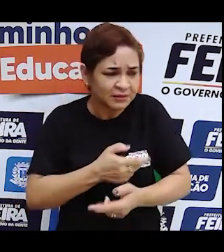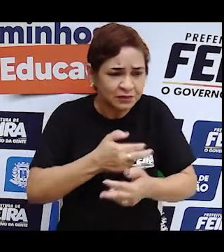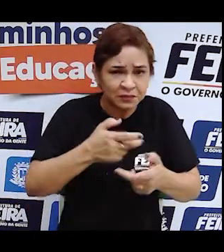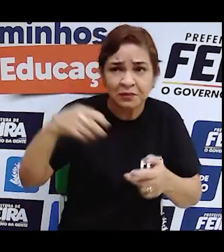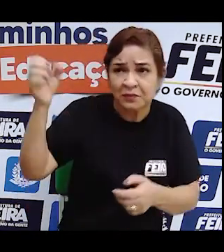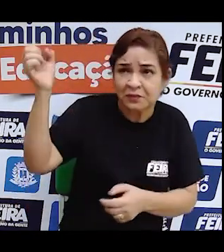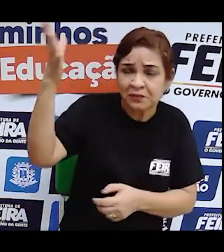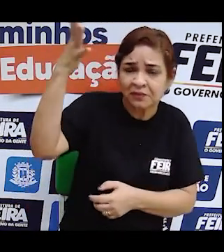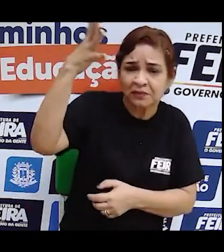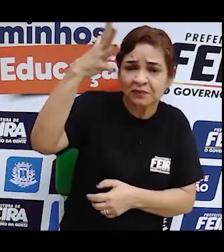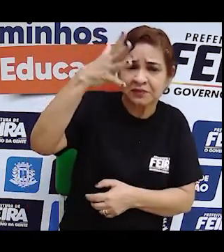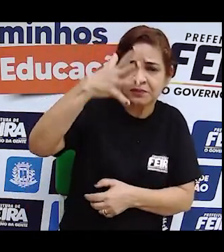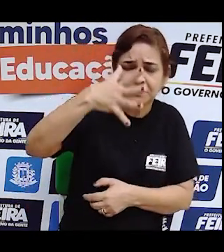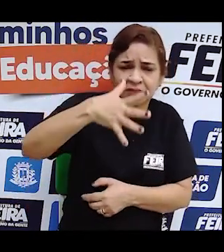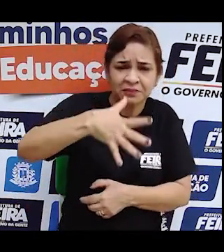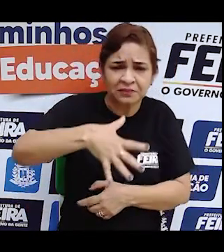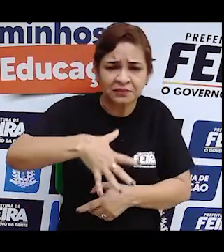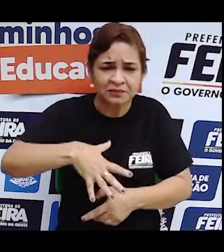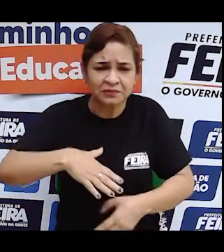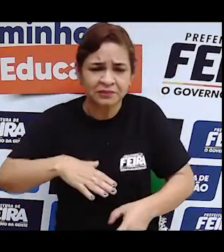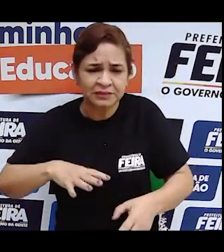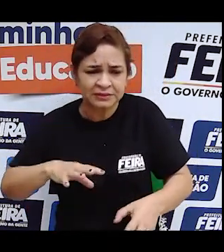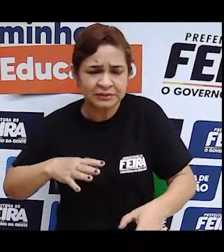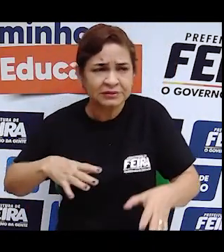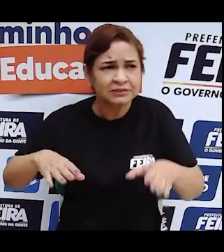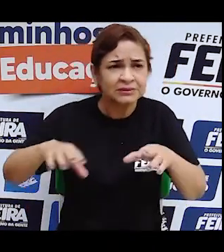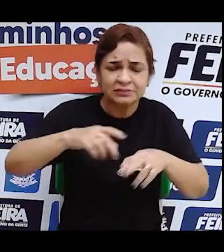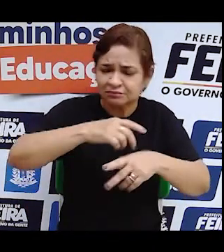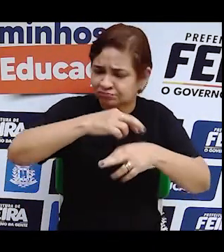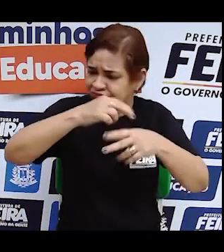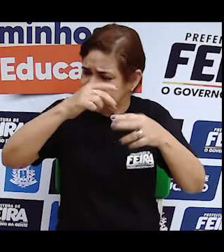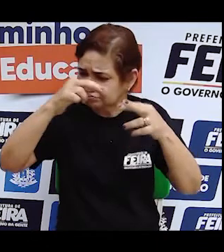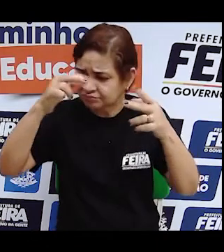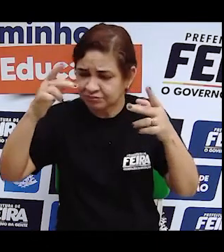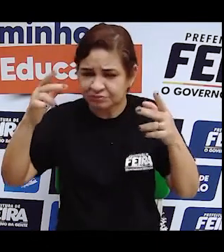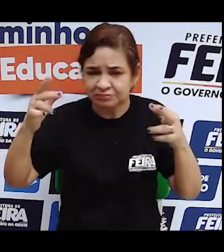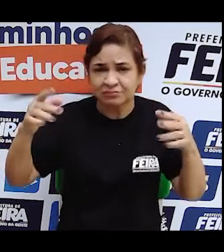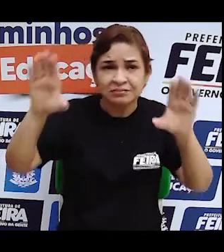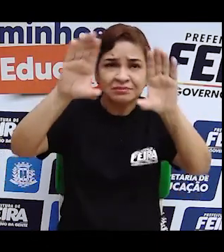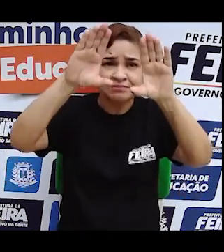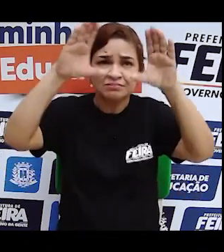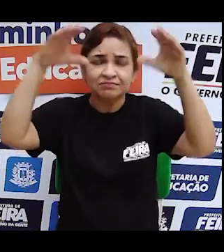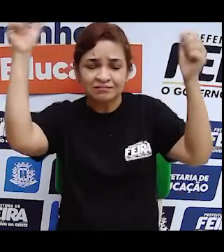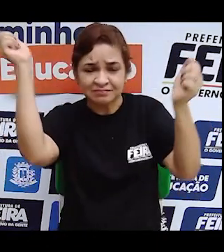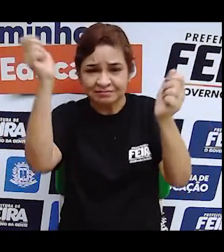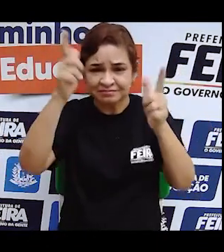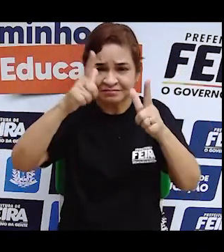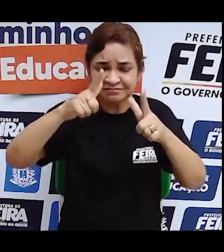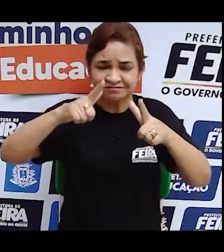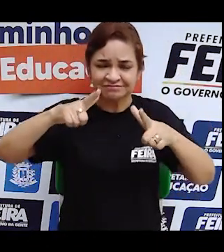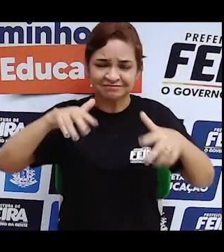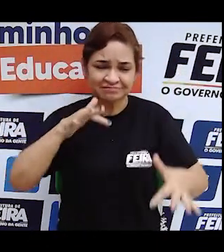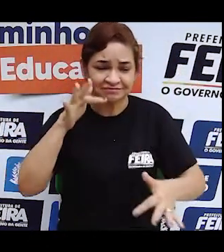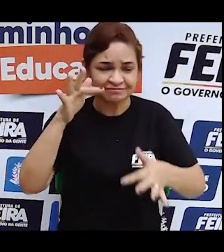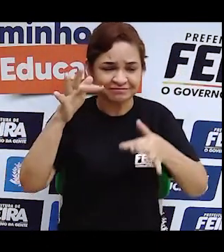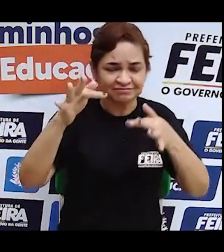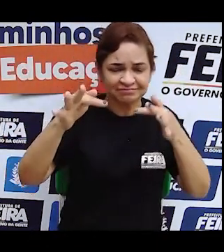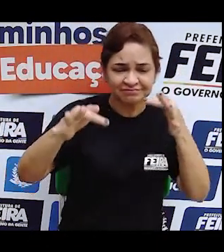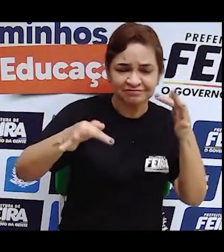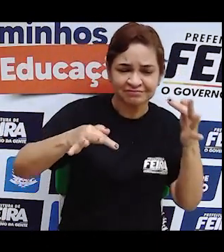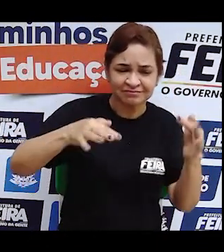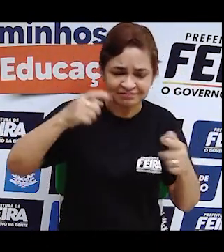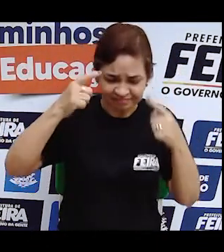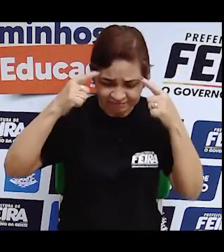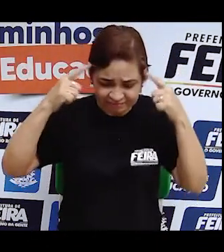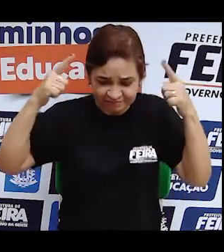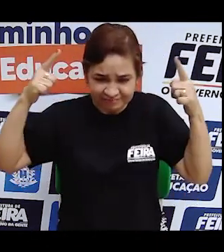de luz, falar da cor dos temporais, o céu azul das flores de abril,